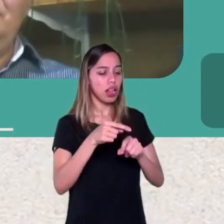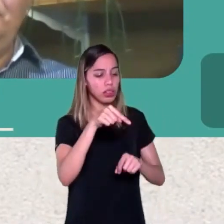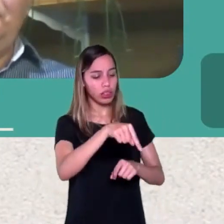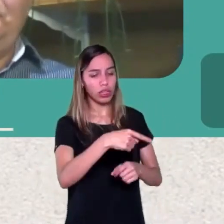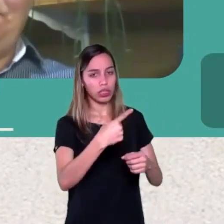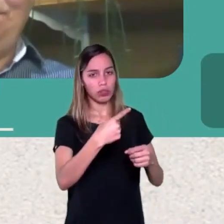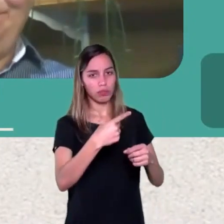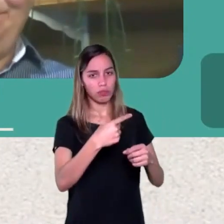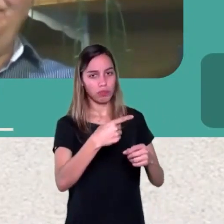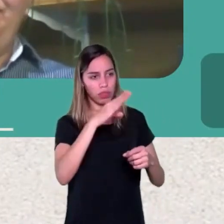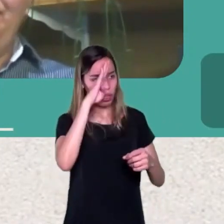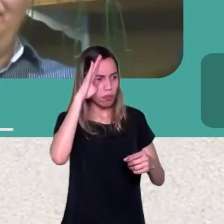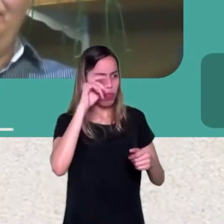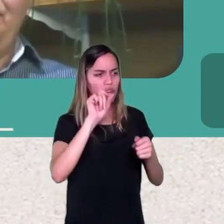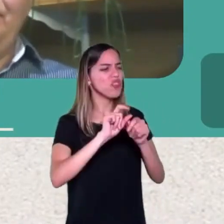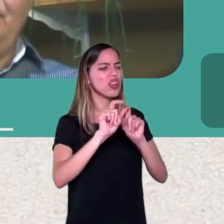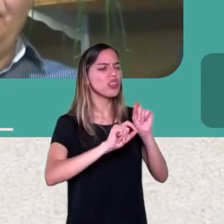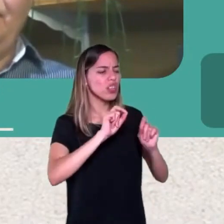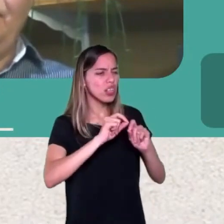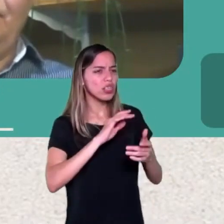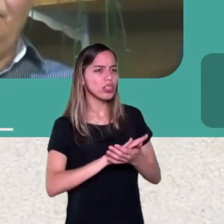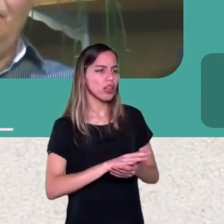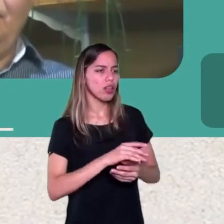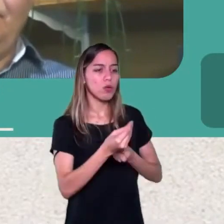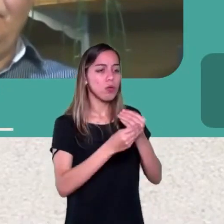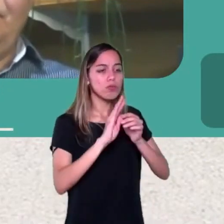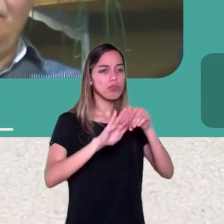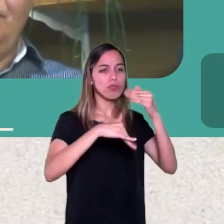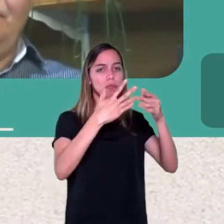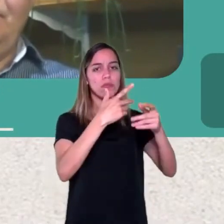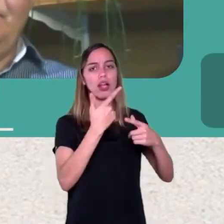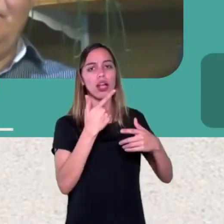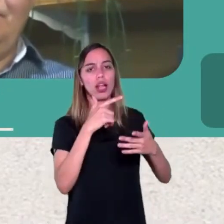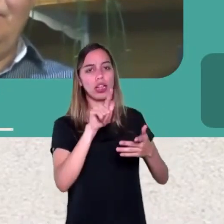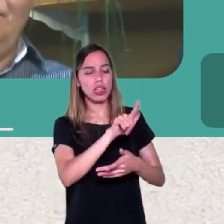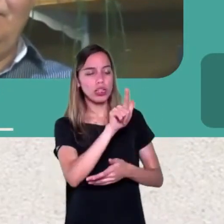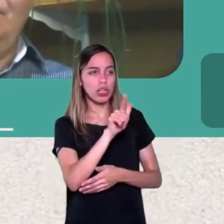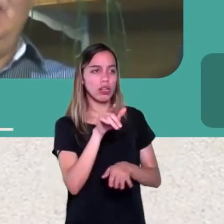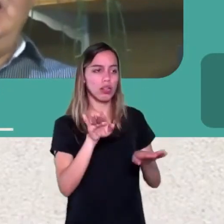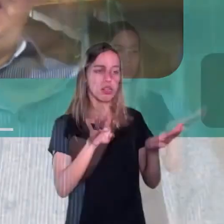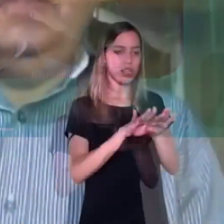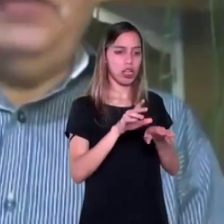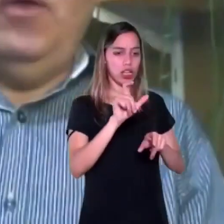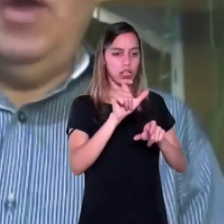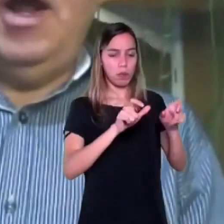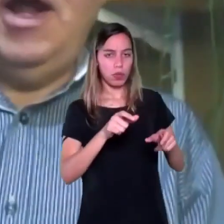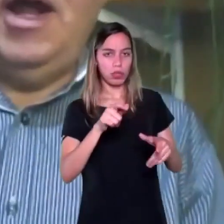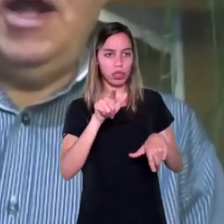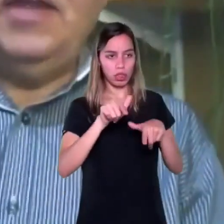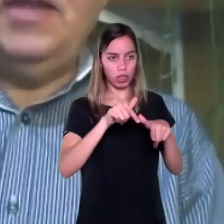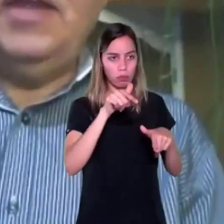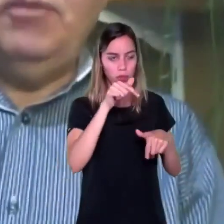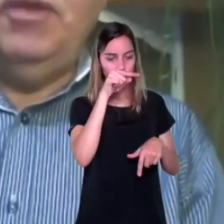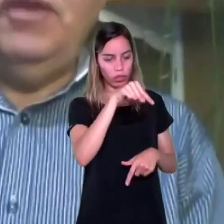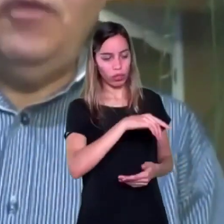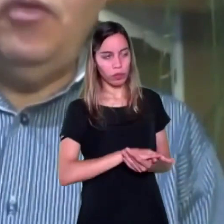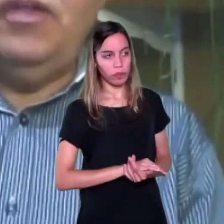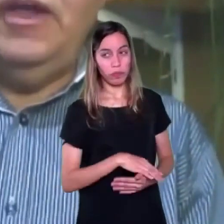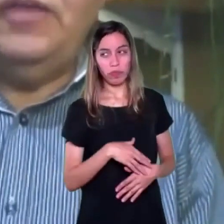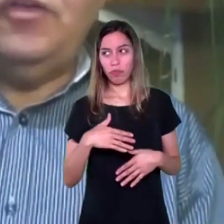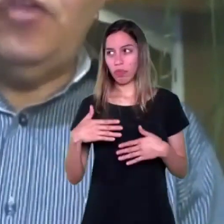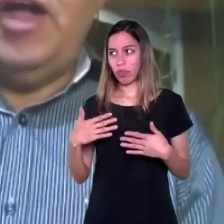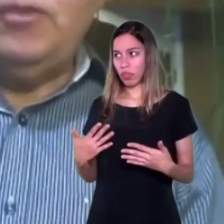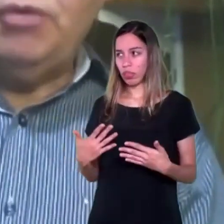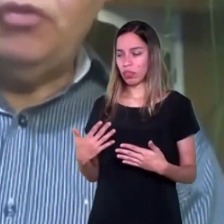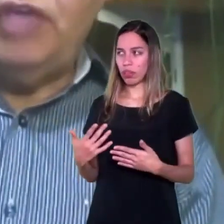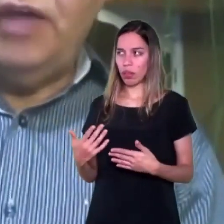esse desenvolvimento aí da literatura e com os acadêmicos? Então, a Academia Itaunense de